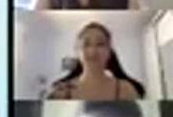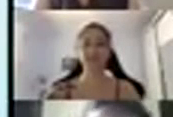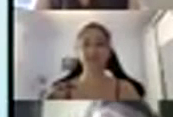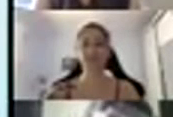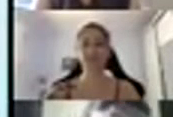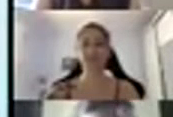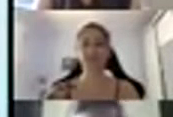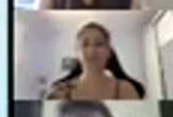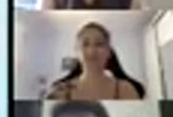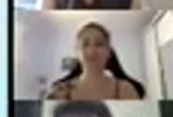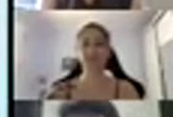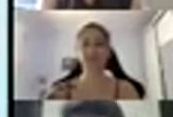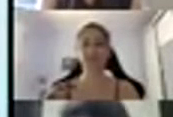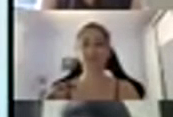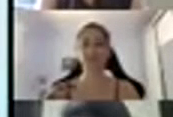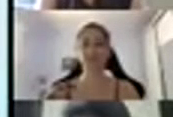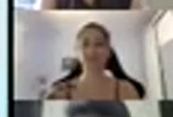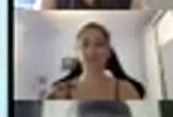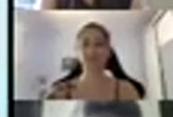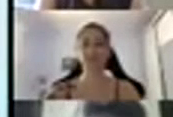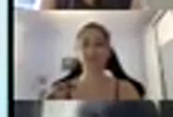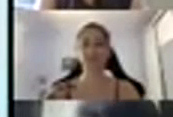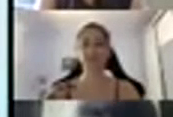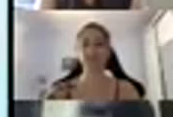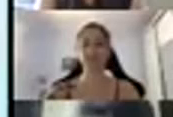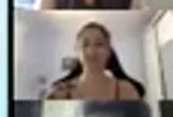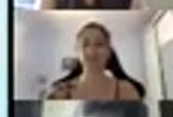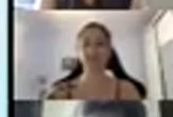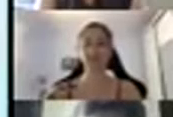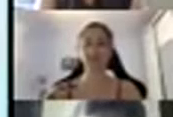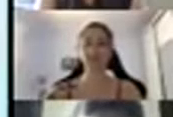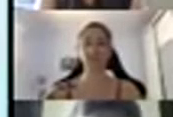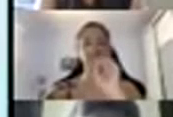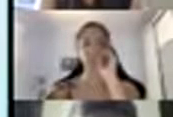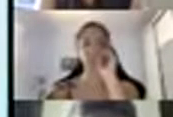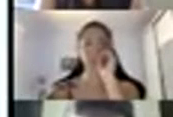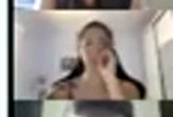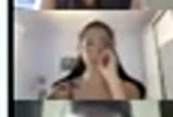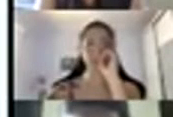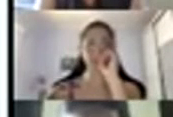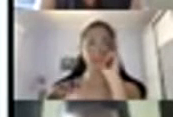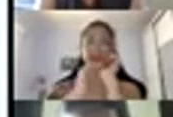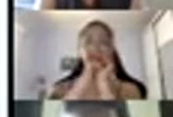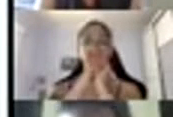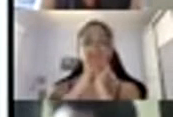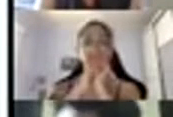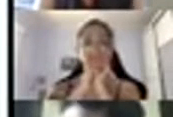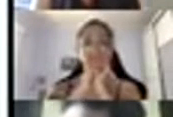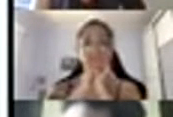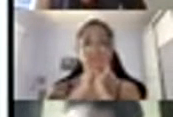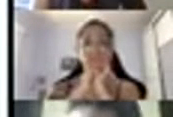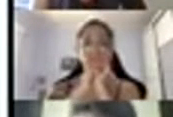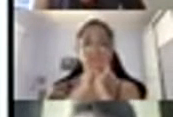semana 27, semana epidemiológica 27, que a gente está, desculpa, 47 desde o início da pandemia. E aí o que a gente tem algumas